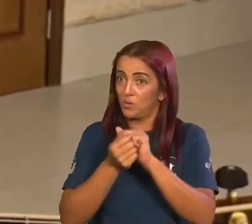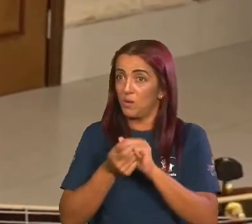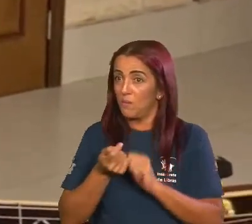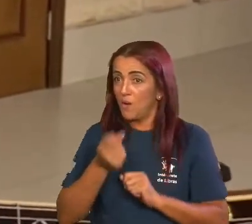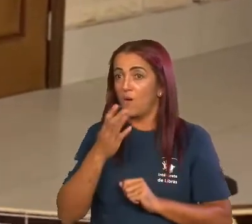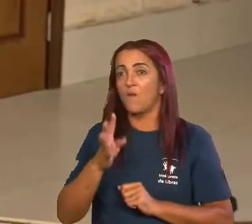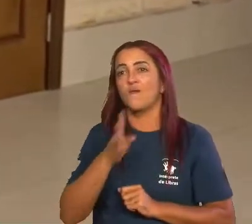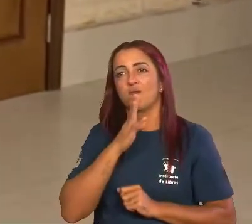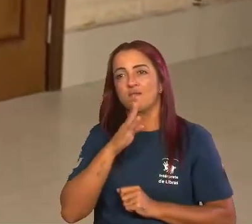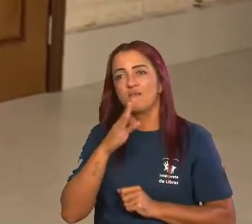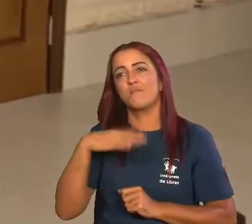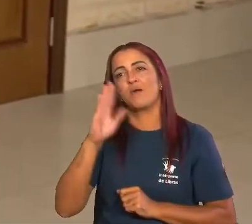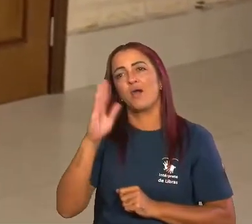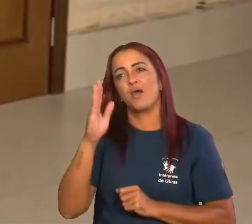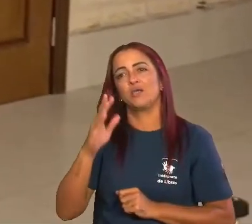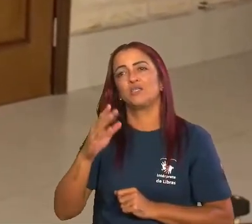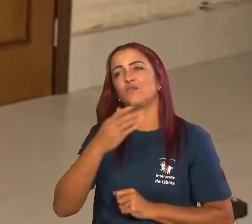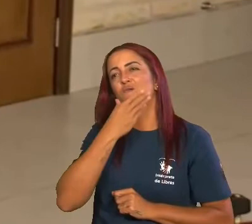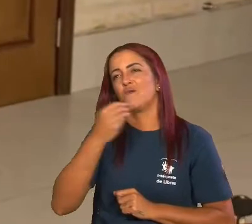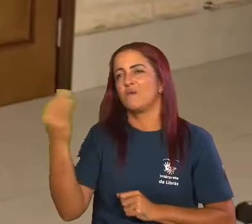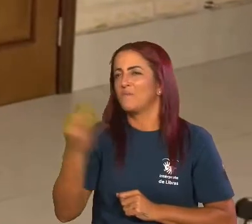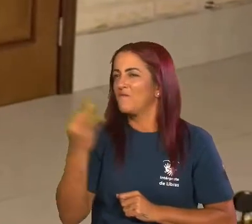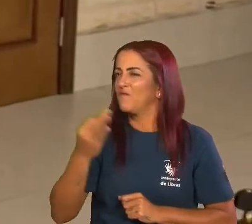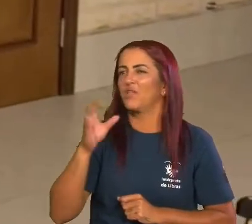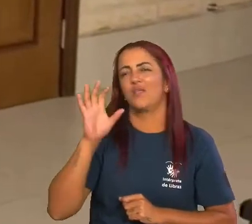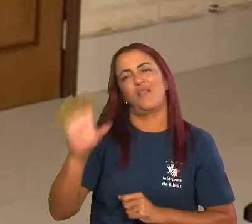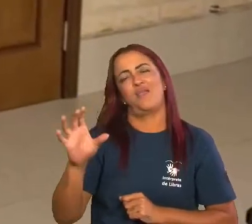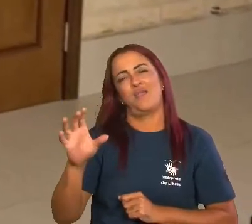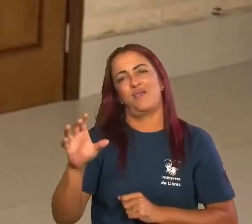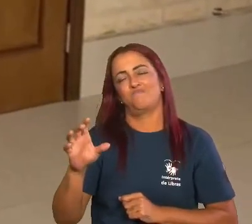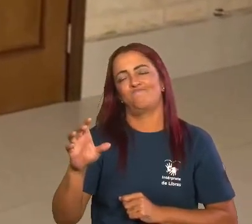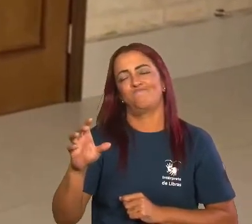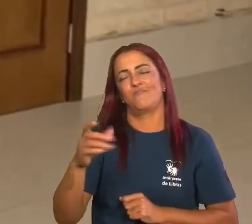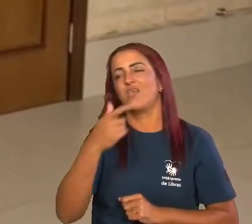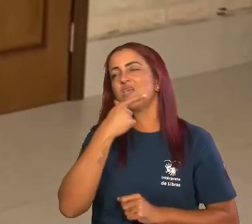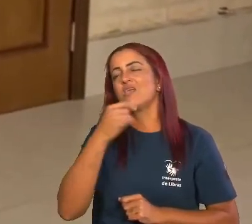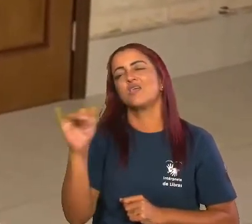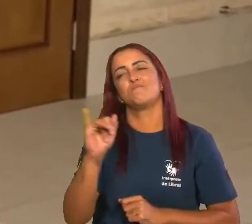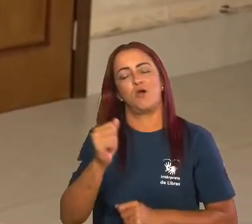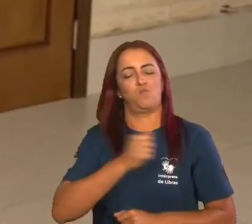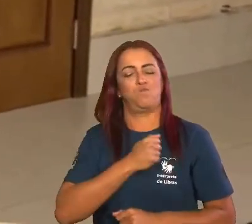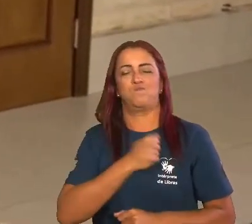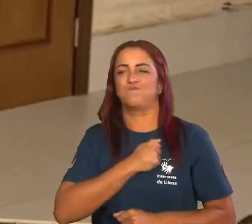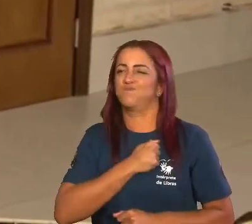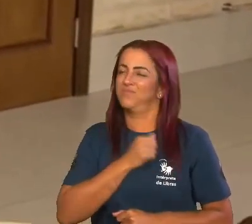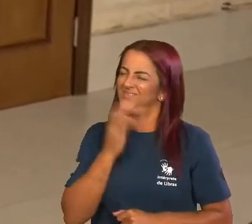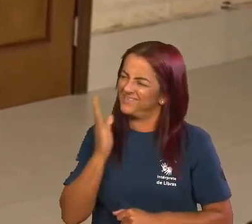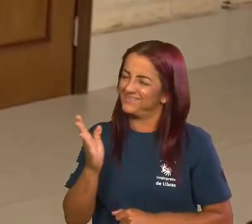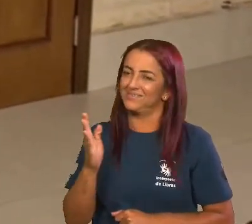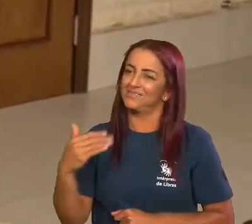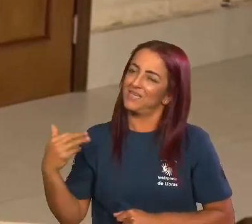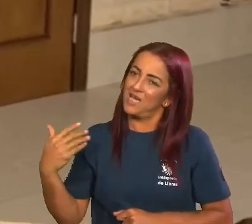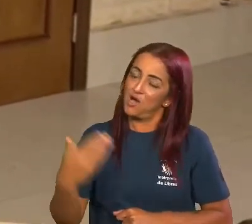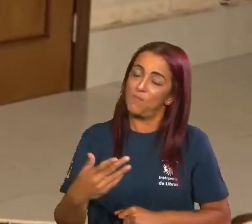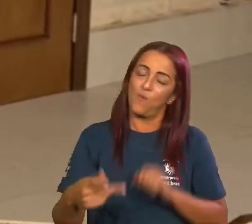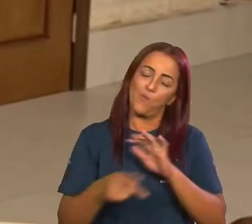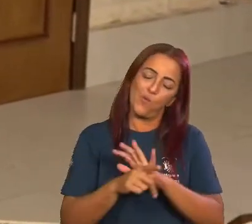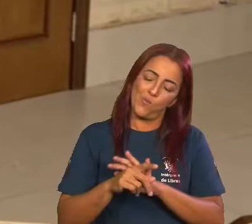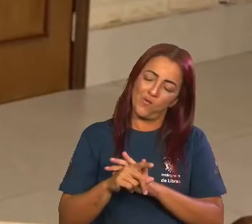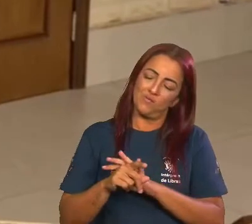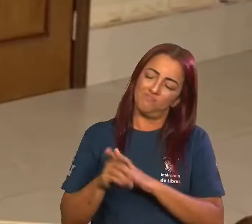e comprovar o cara que ele é, a pessoa que ele é, o irmão que ele virou, né, ao longo desse tempo. Carlinhos